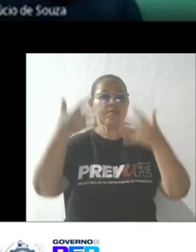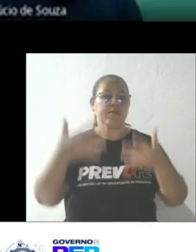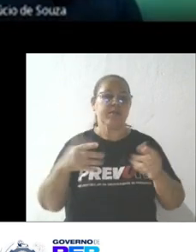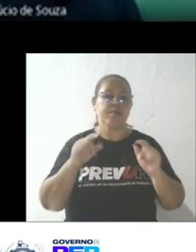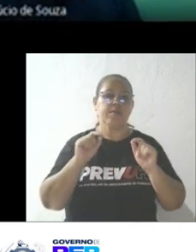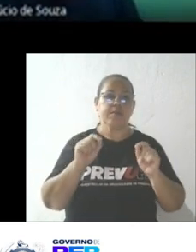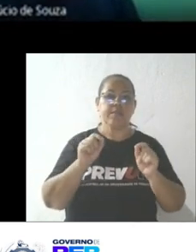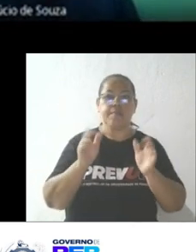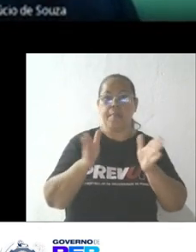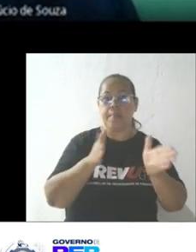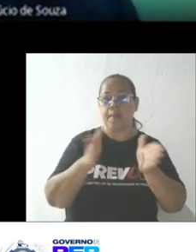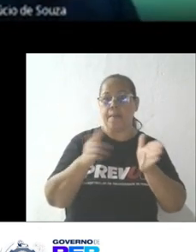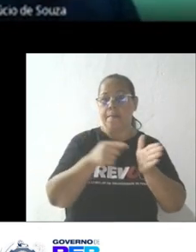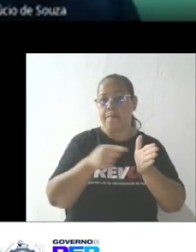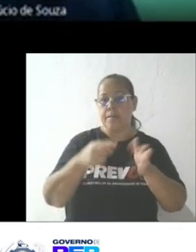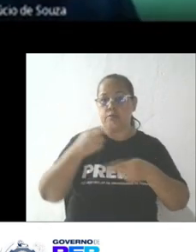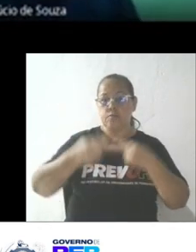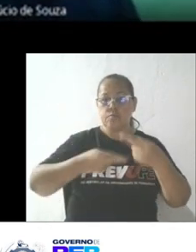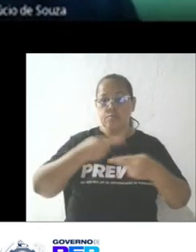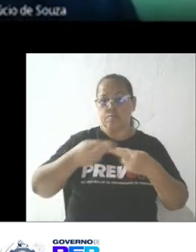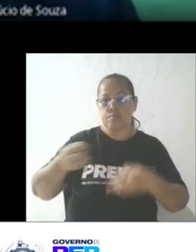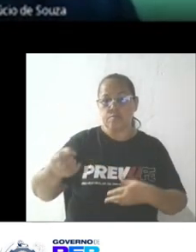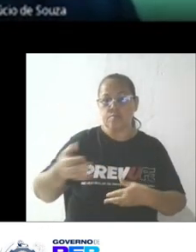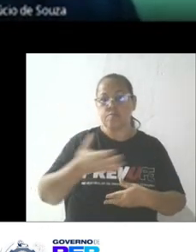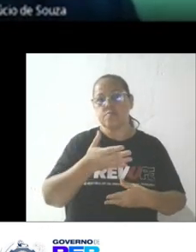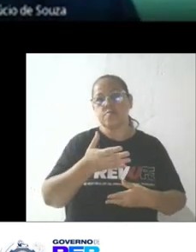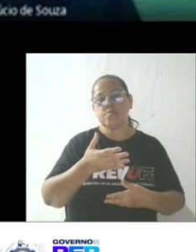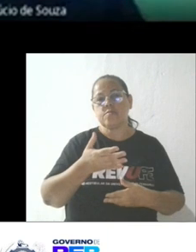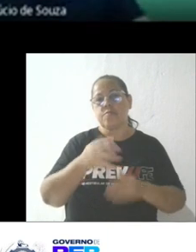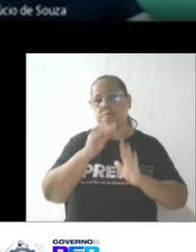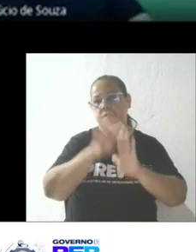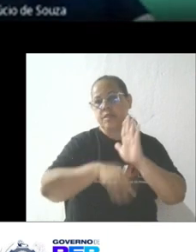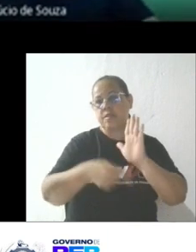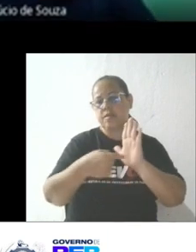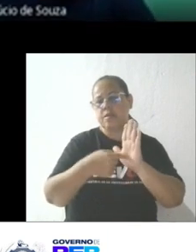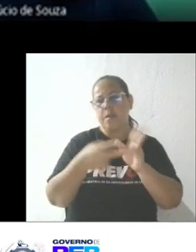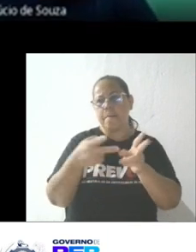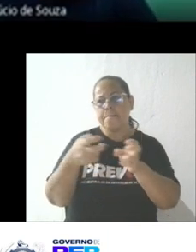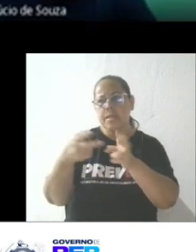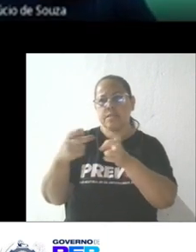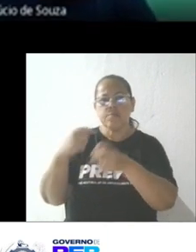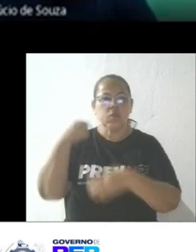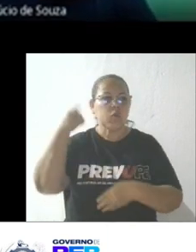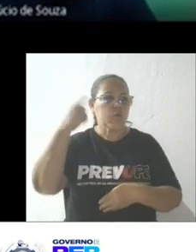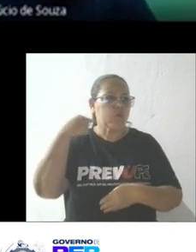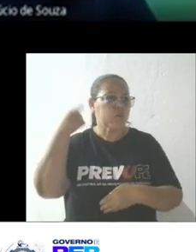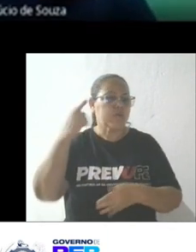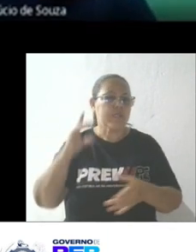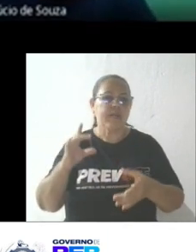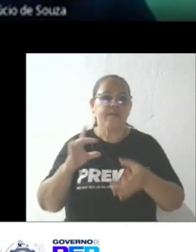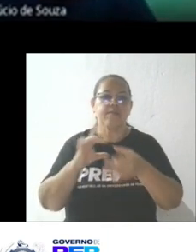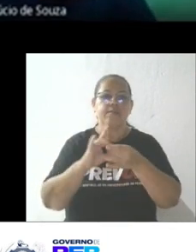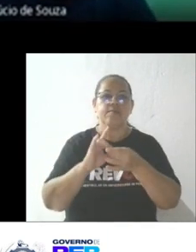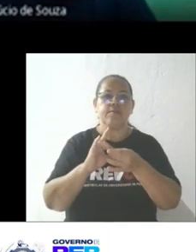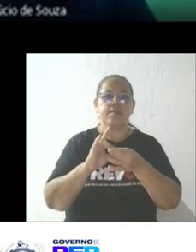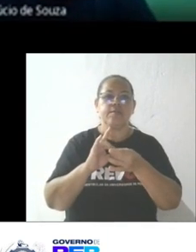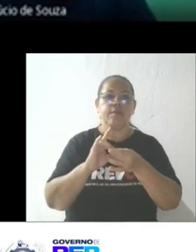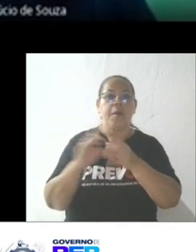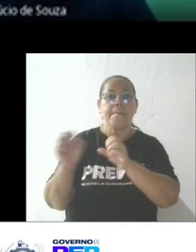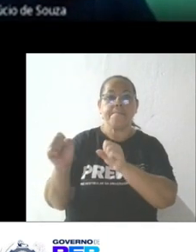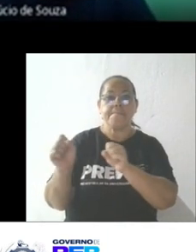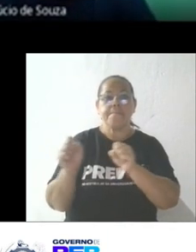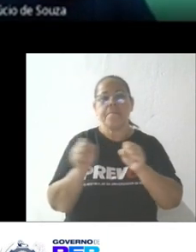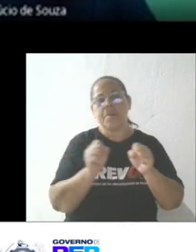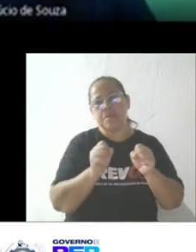do renascimento cidadão no texto a percepção da loucura estava ligada aos grandes poderes trágicos do